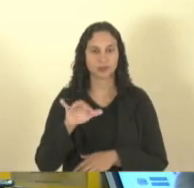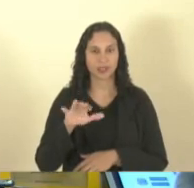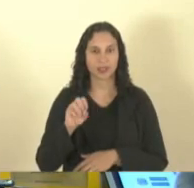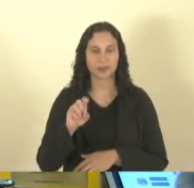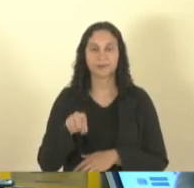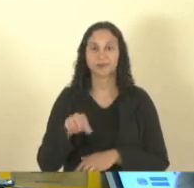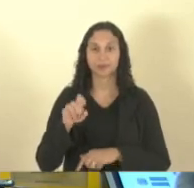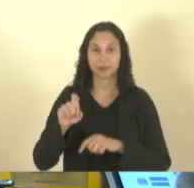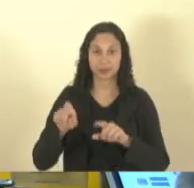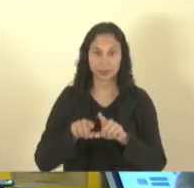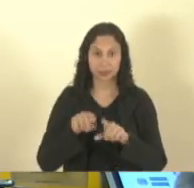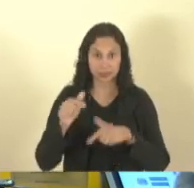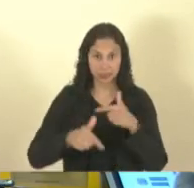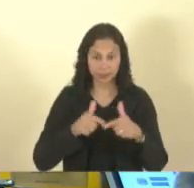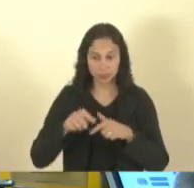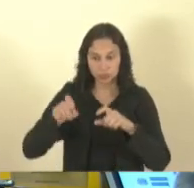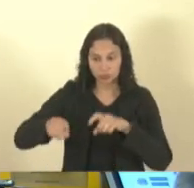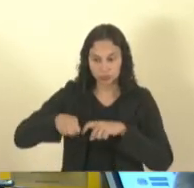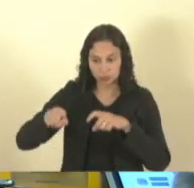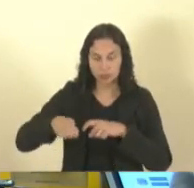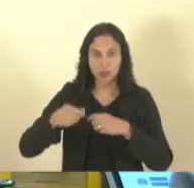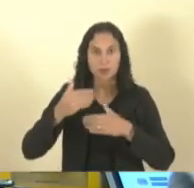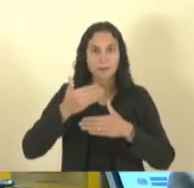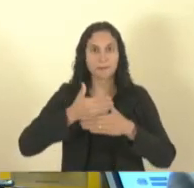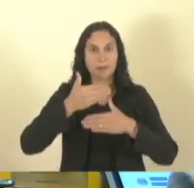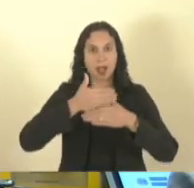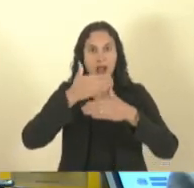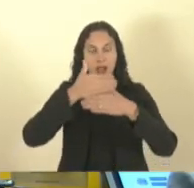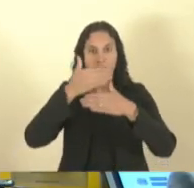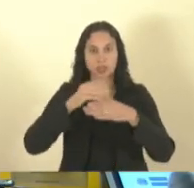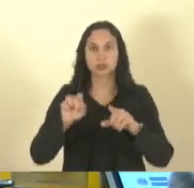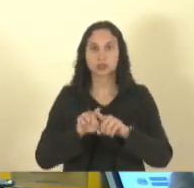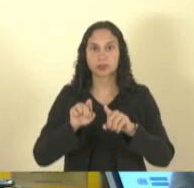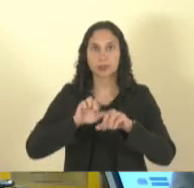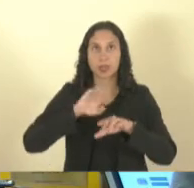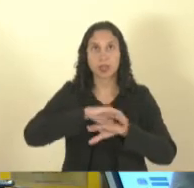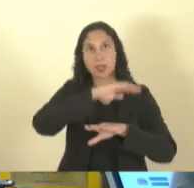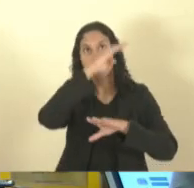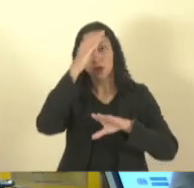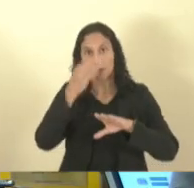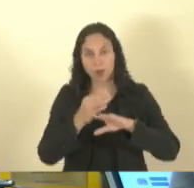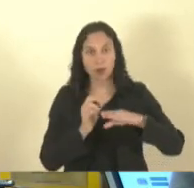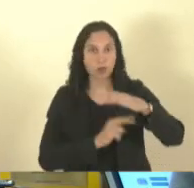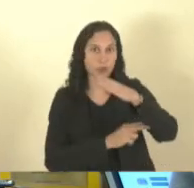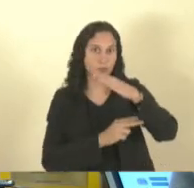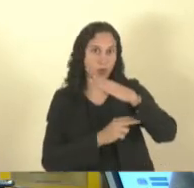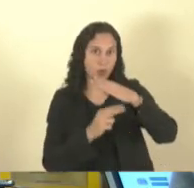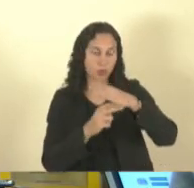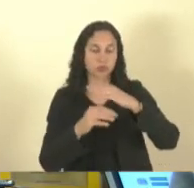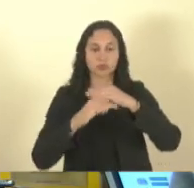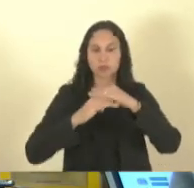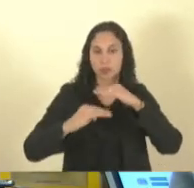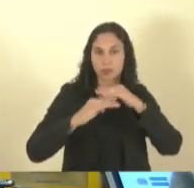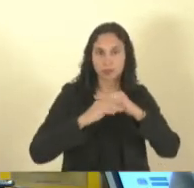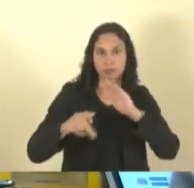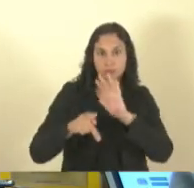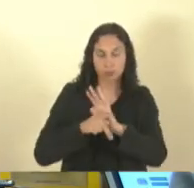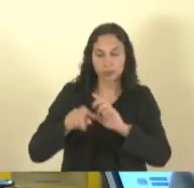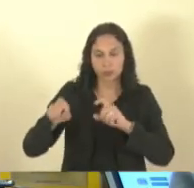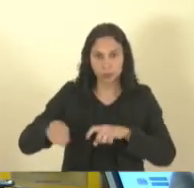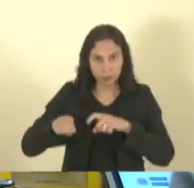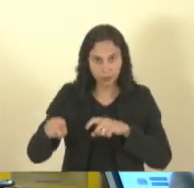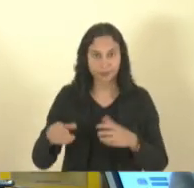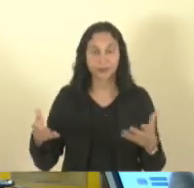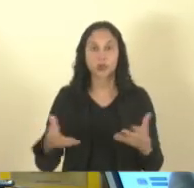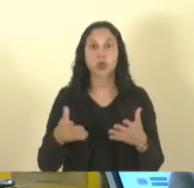de construção de barragens, campo digital, galpão rural, pontes e caminhos do campo. Atualmente está